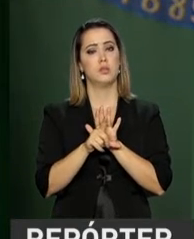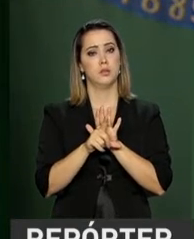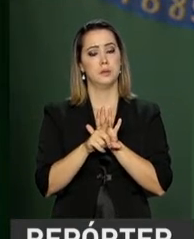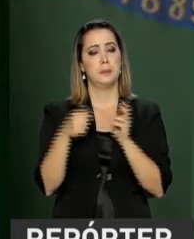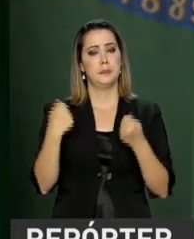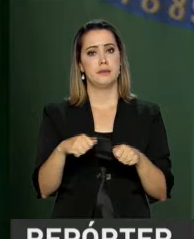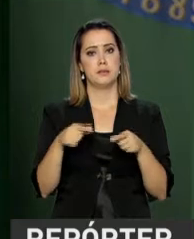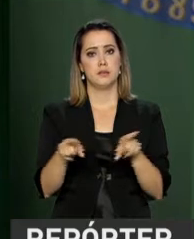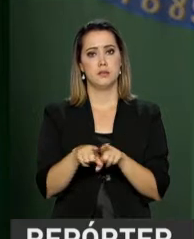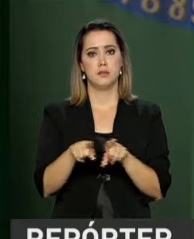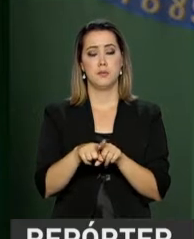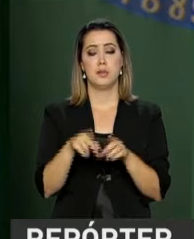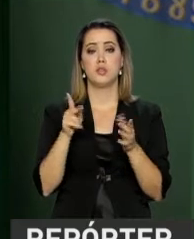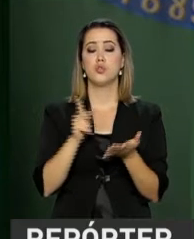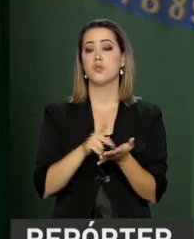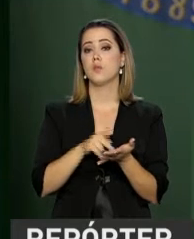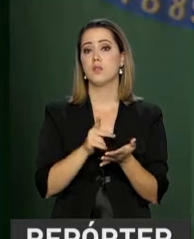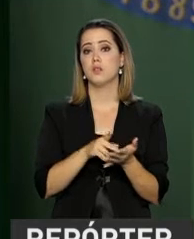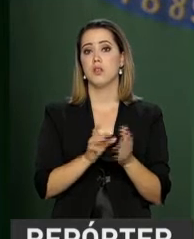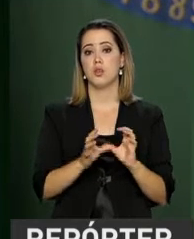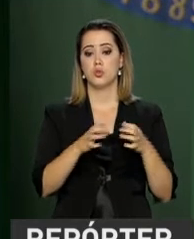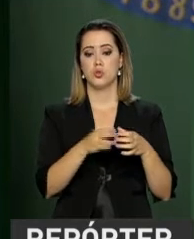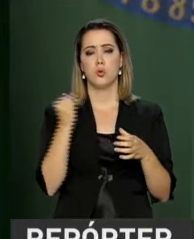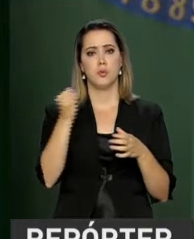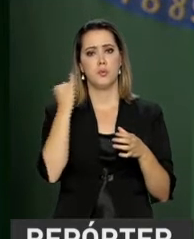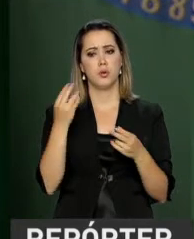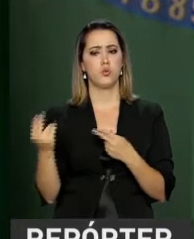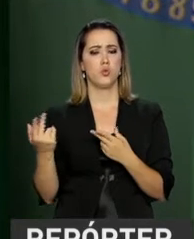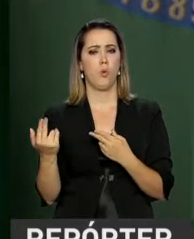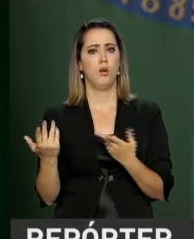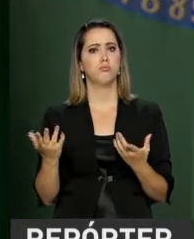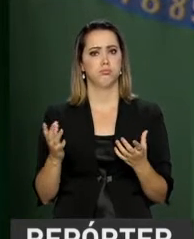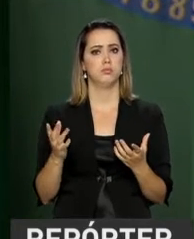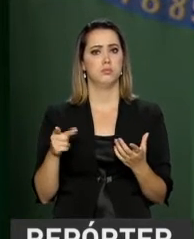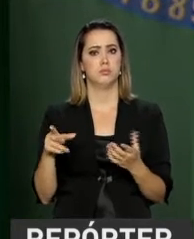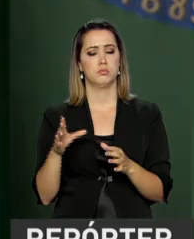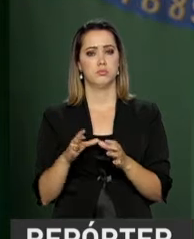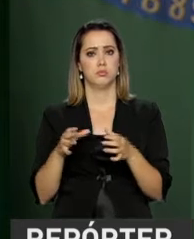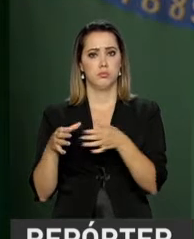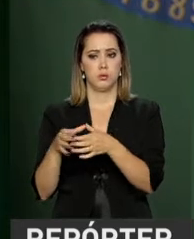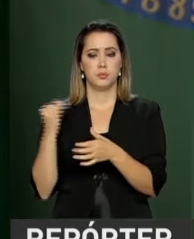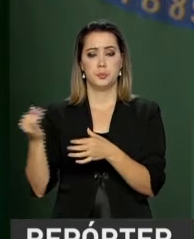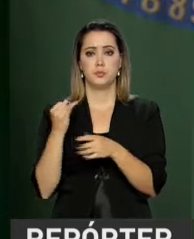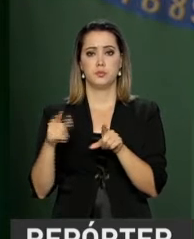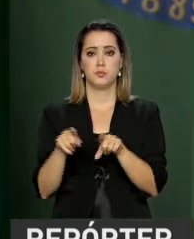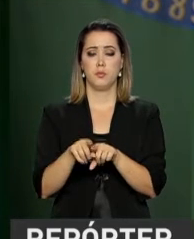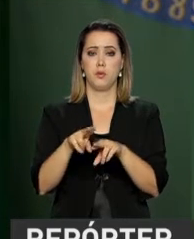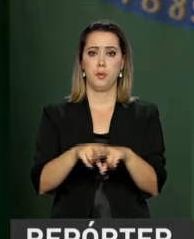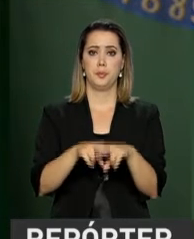instituições compatíveis com a sua dimensão e pela